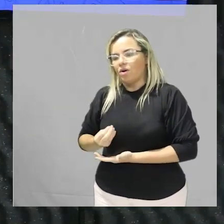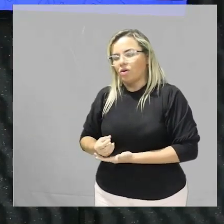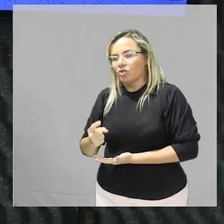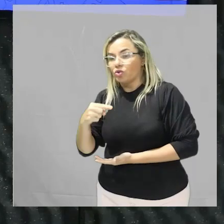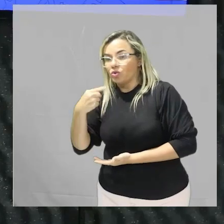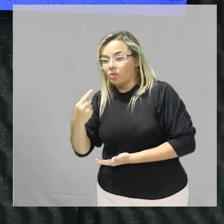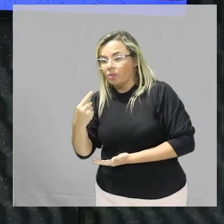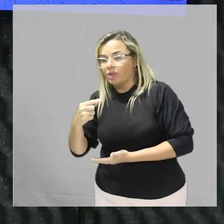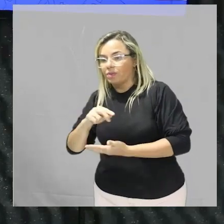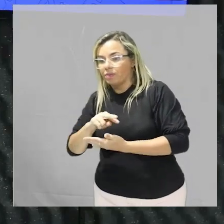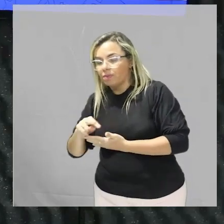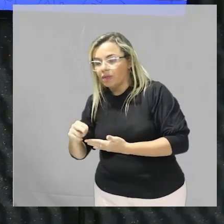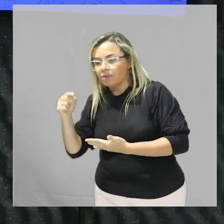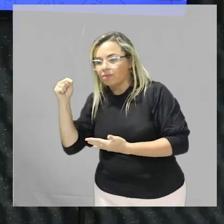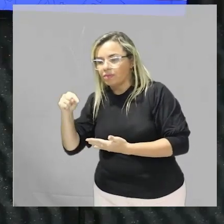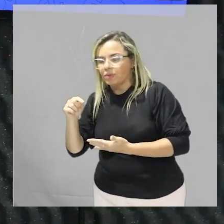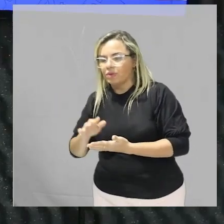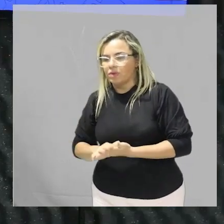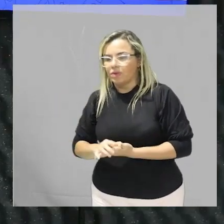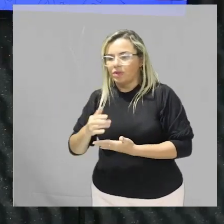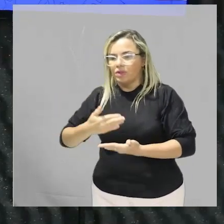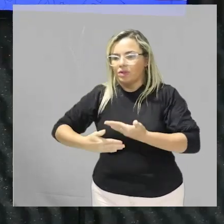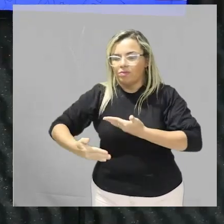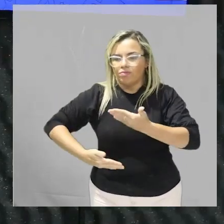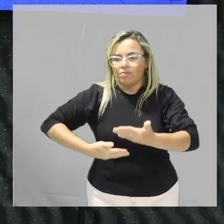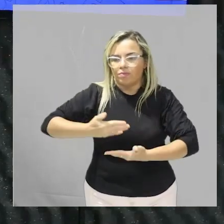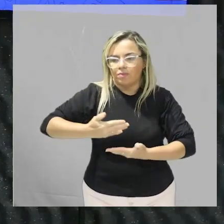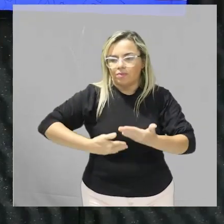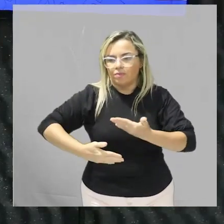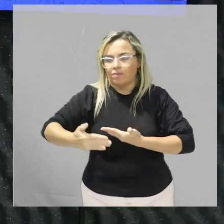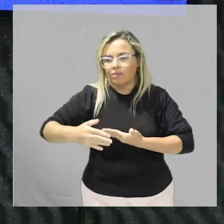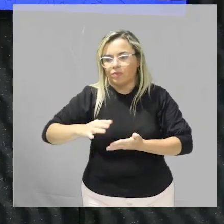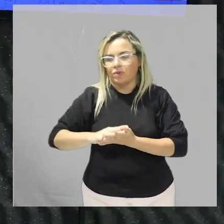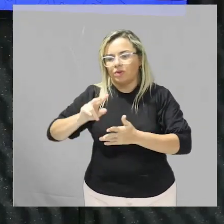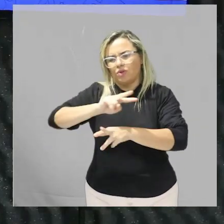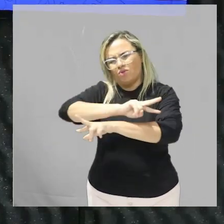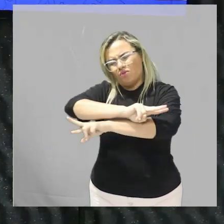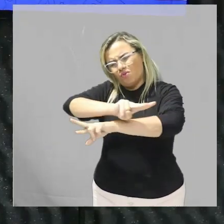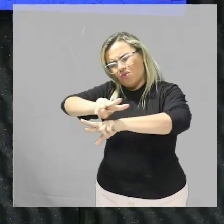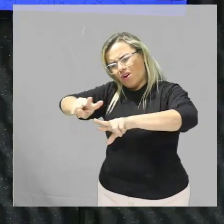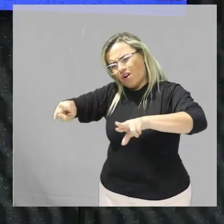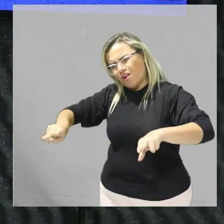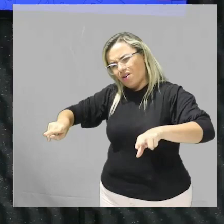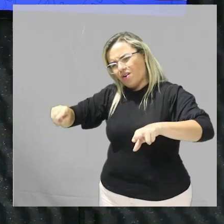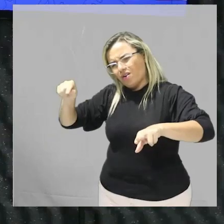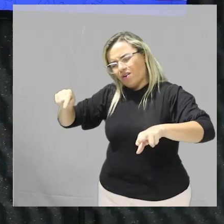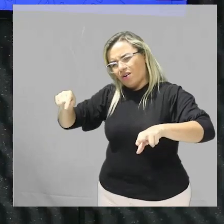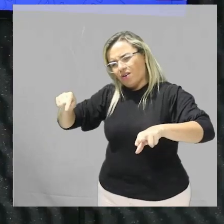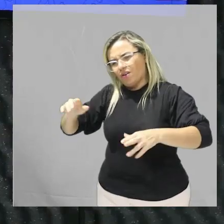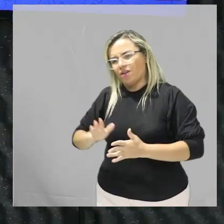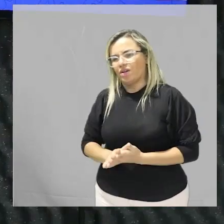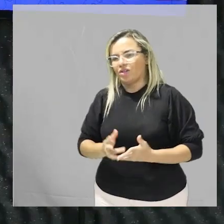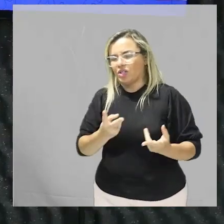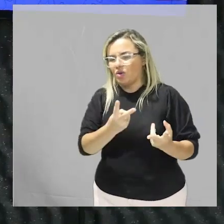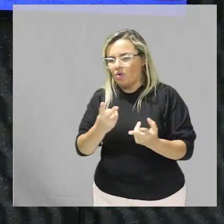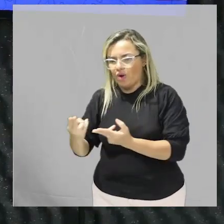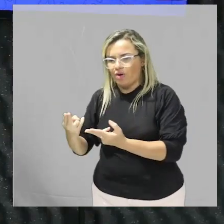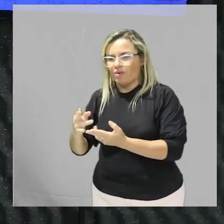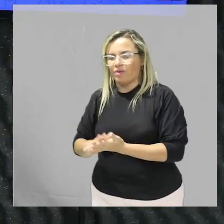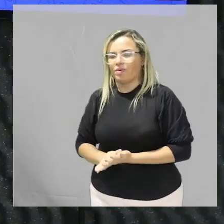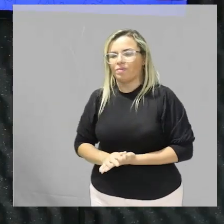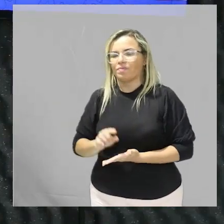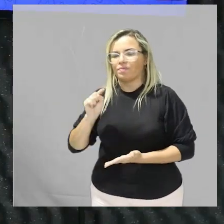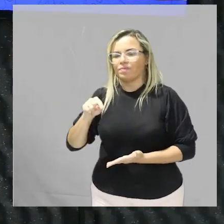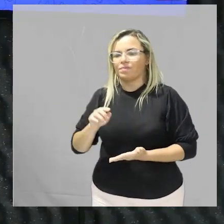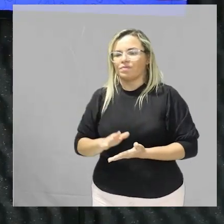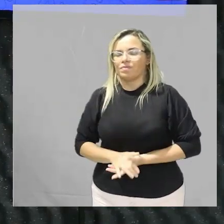espécie. E esse indivíduo agora está convivendo com vários indivíduos da mesma espécie.